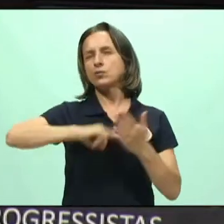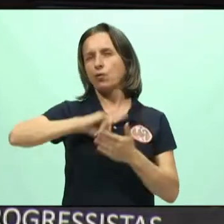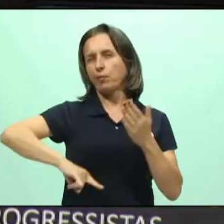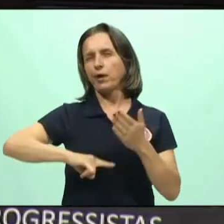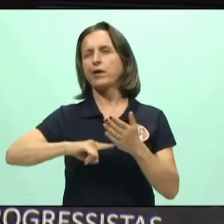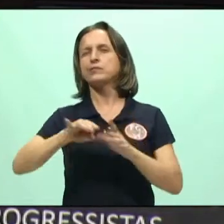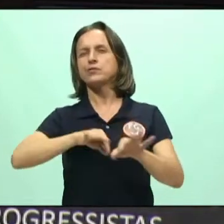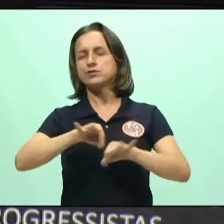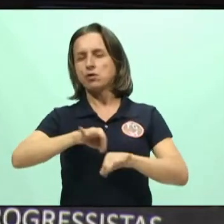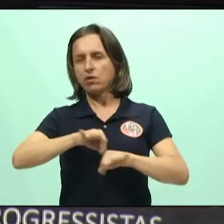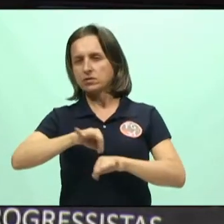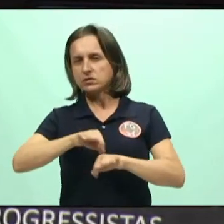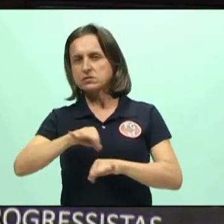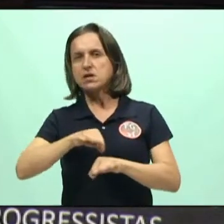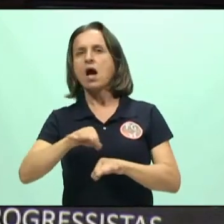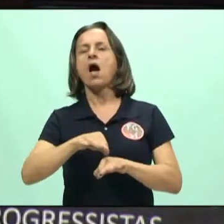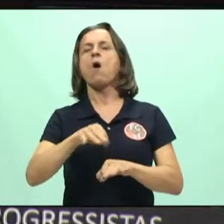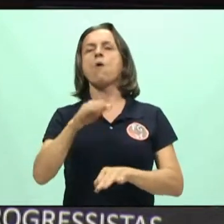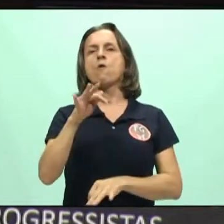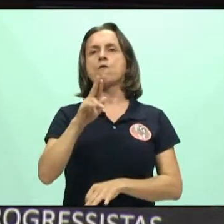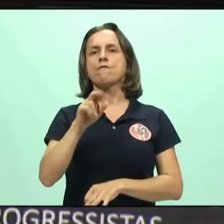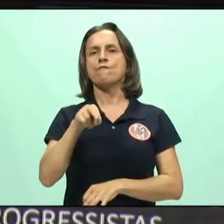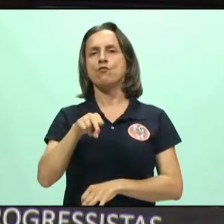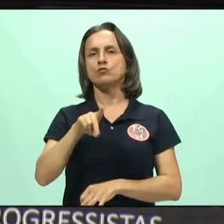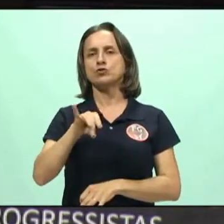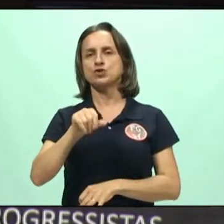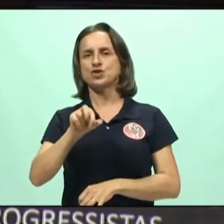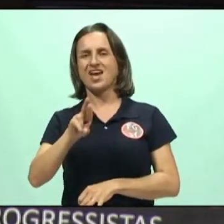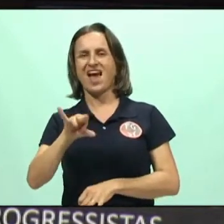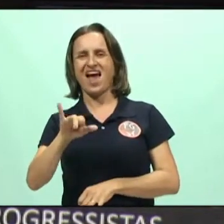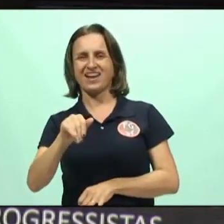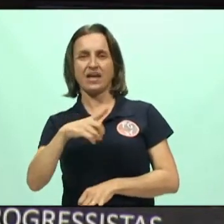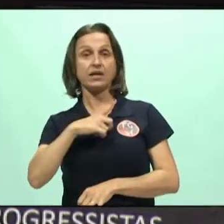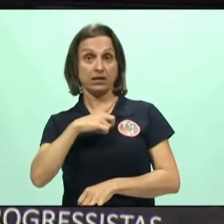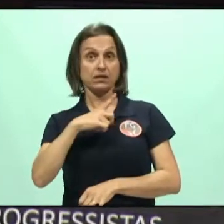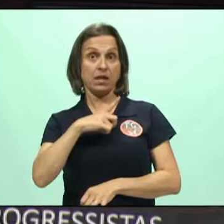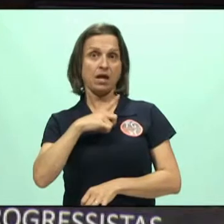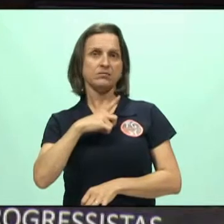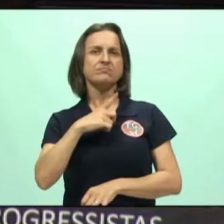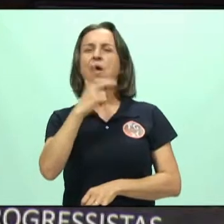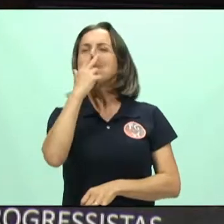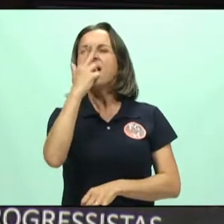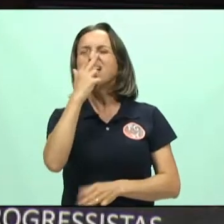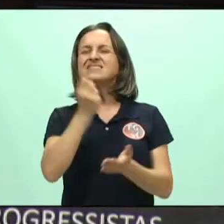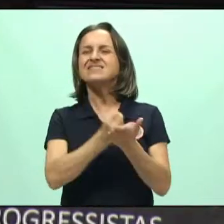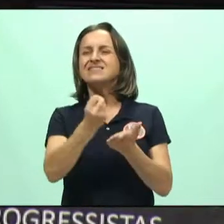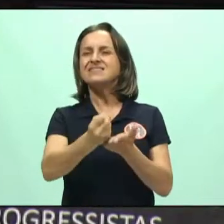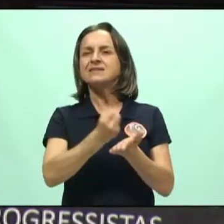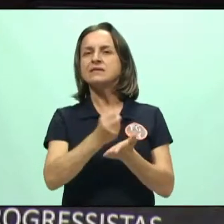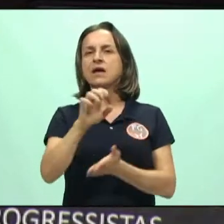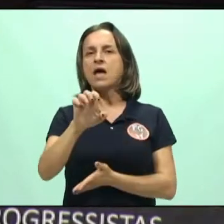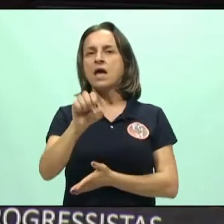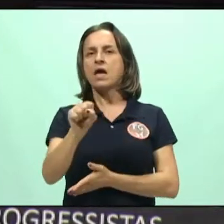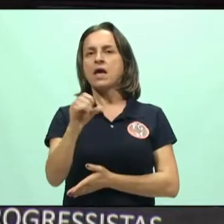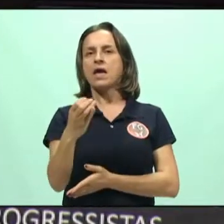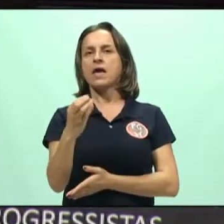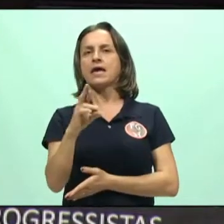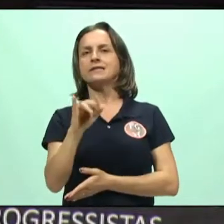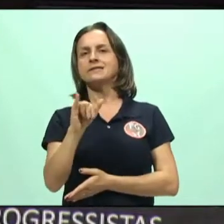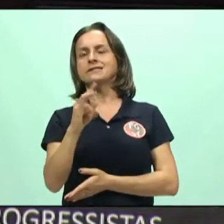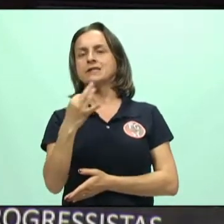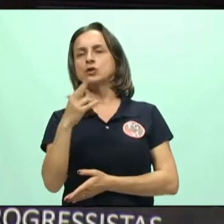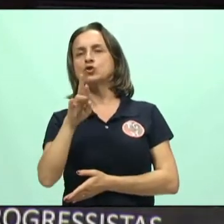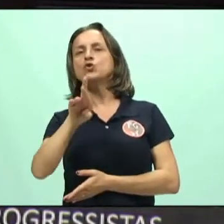regularização fundiária né que existe que é uma espécie de uma escritura esqueci o nome